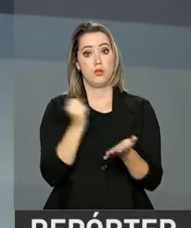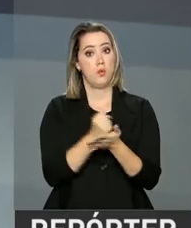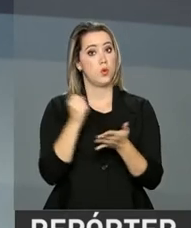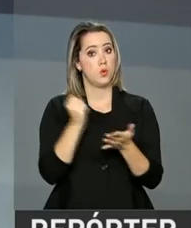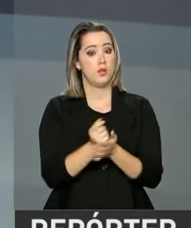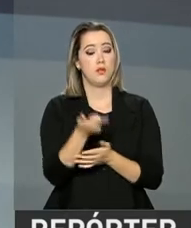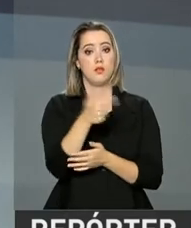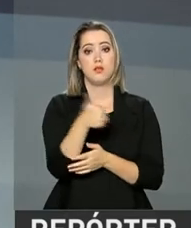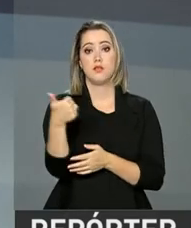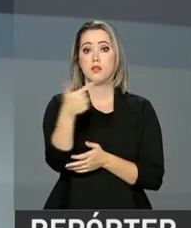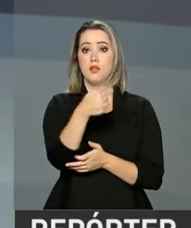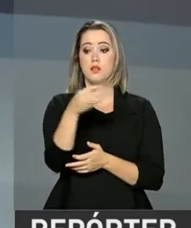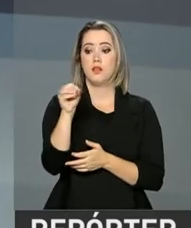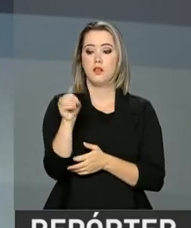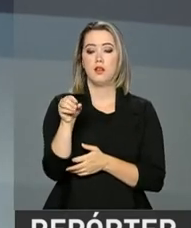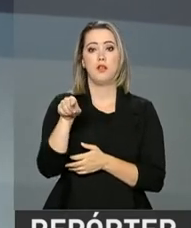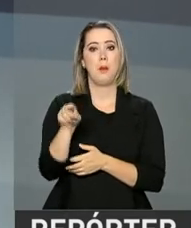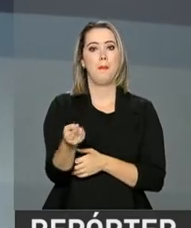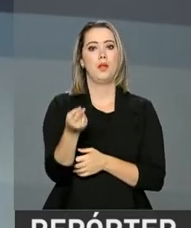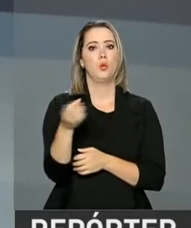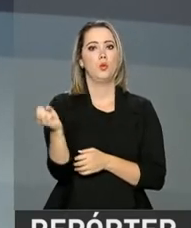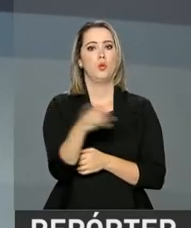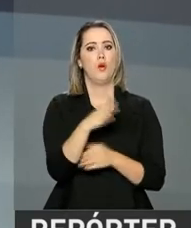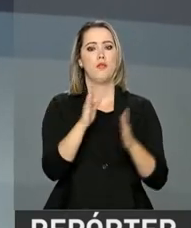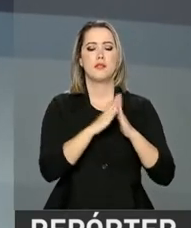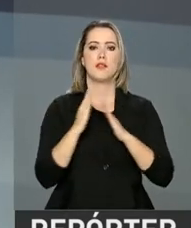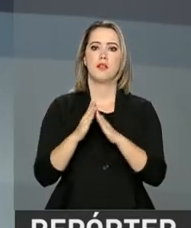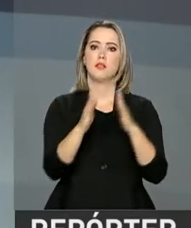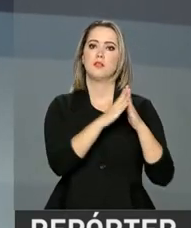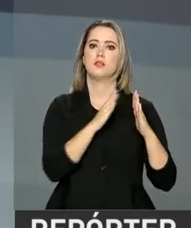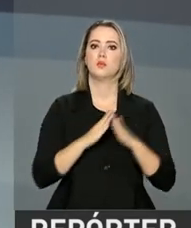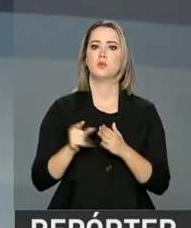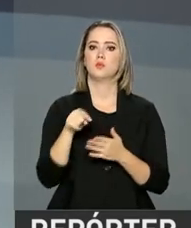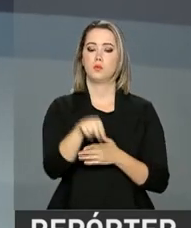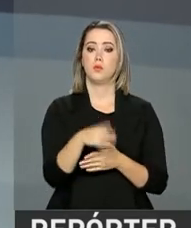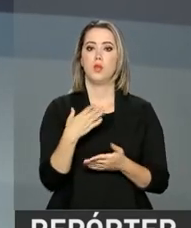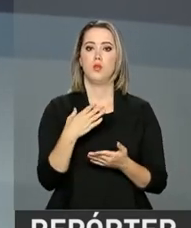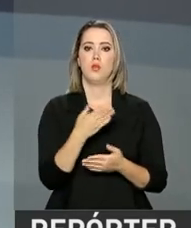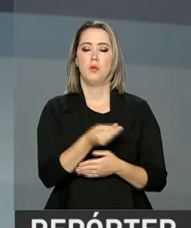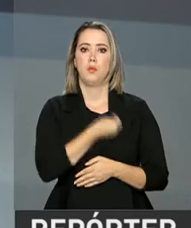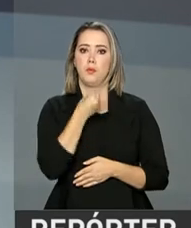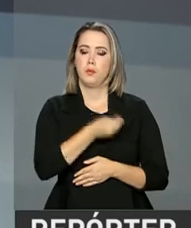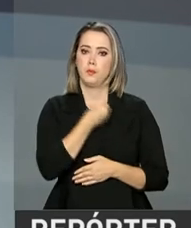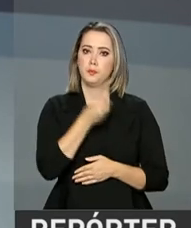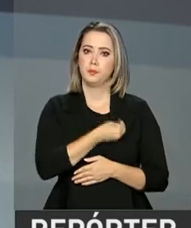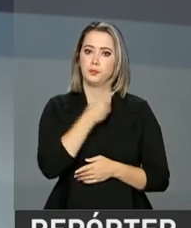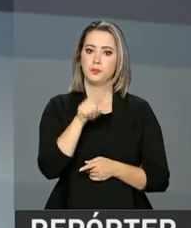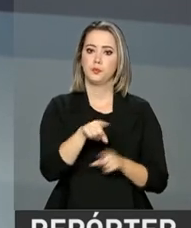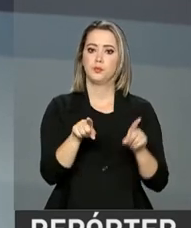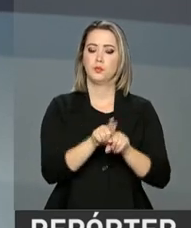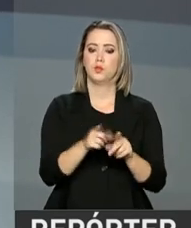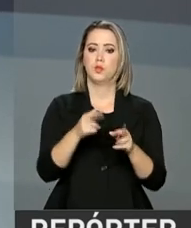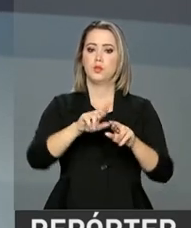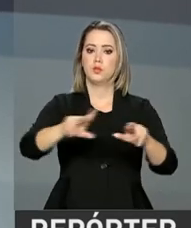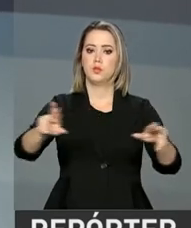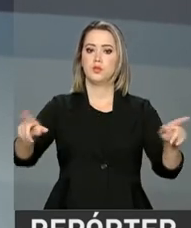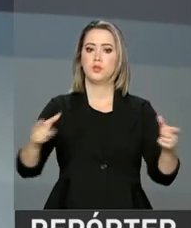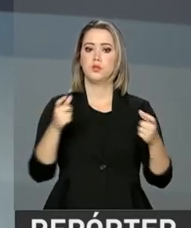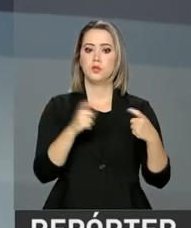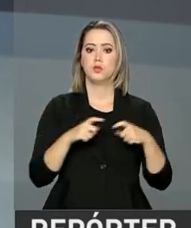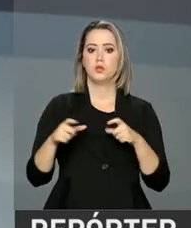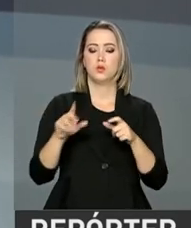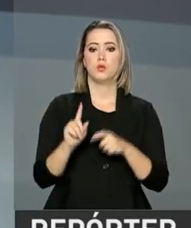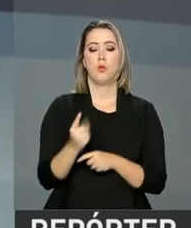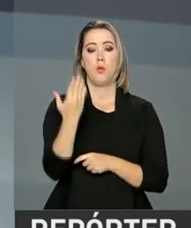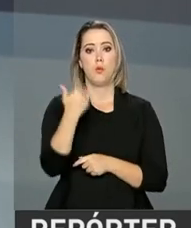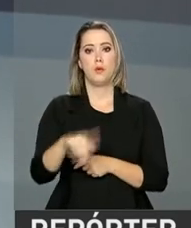unidades da faixa ou do programa minha casa minha vida ainda mais fácil do programa o e